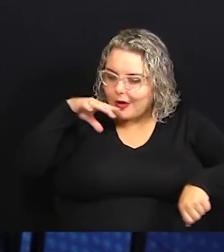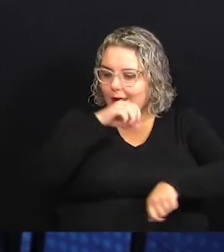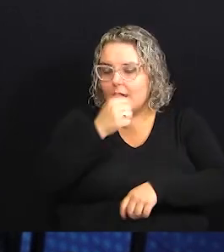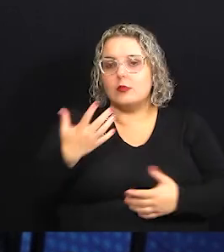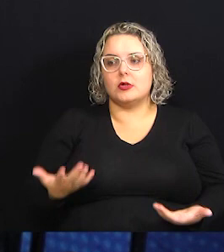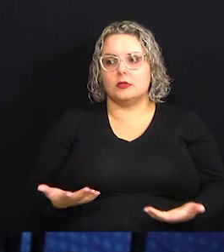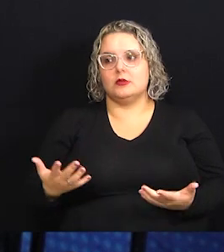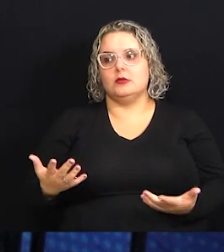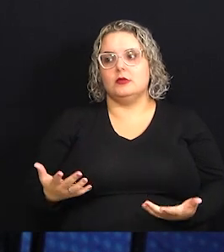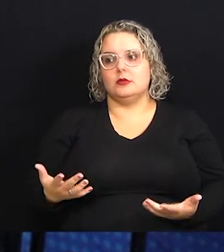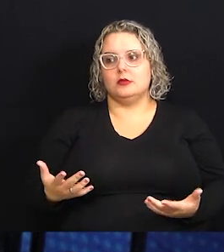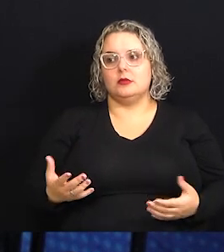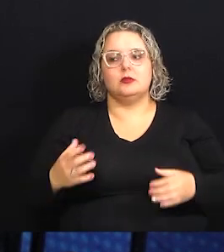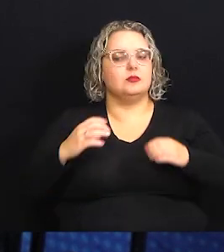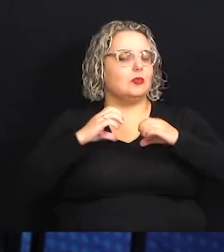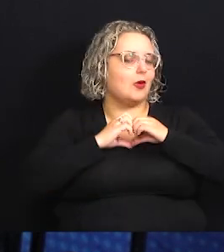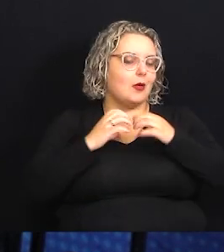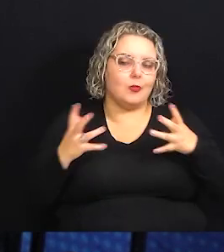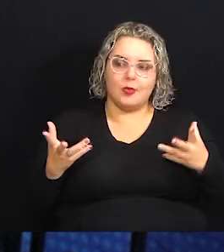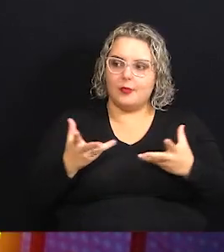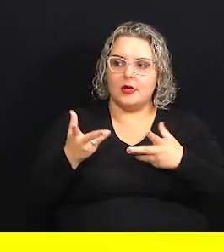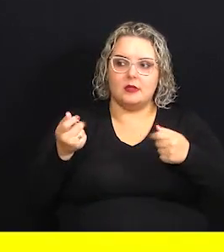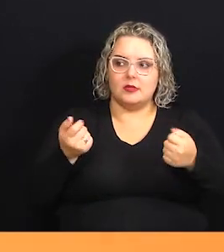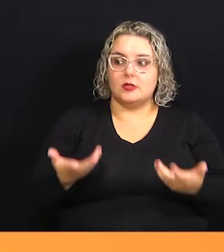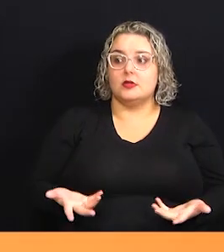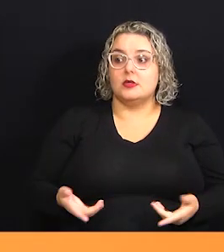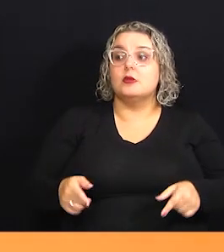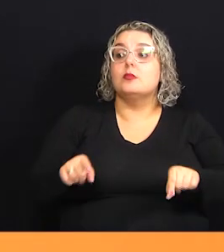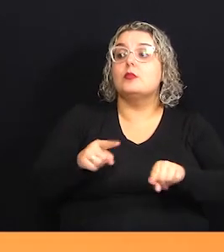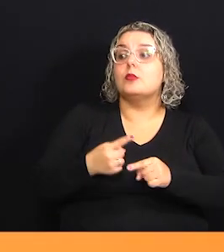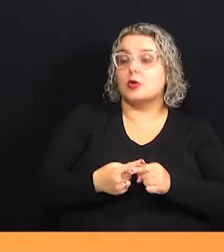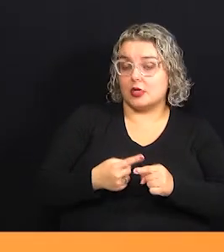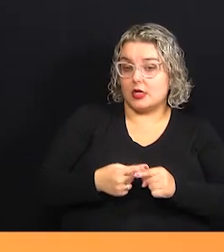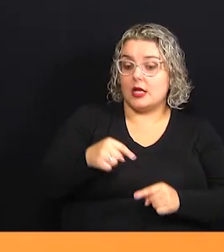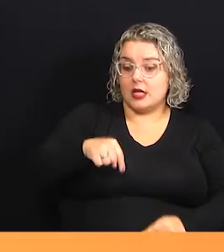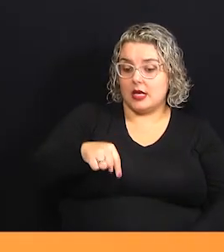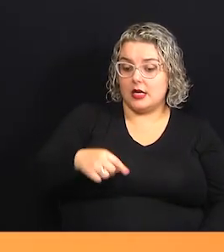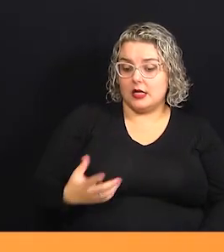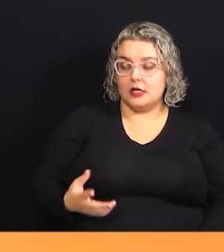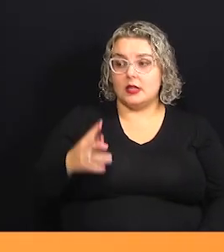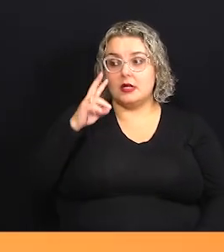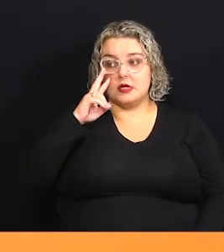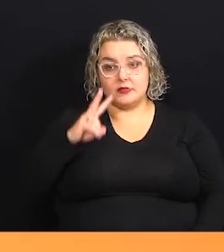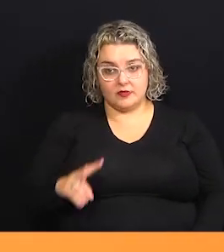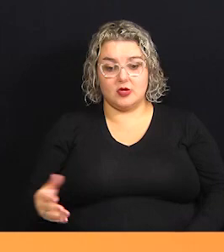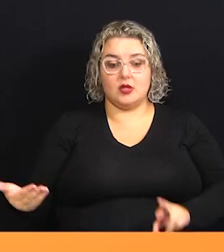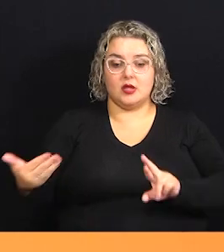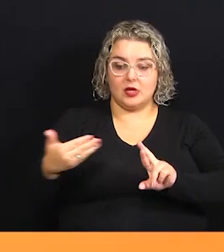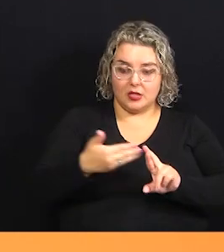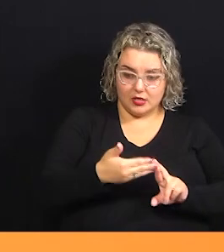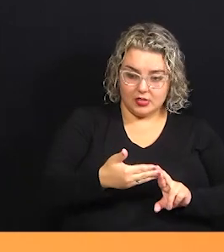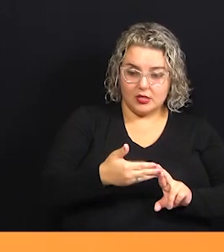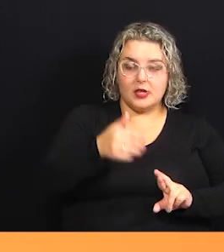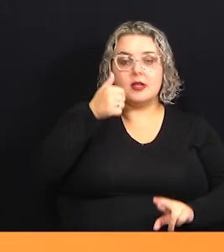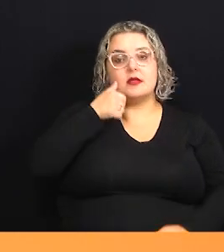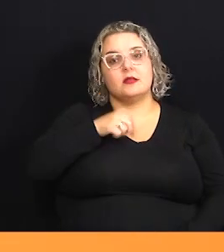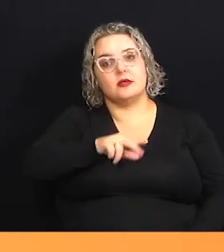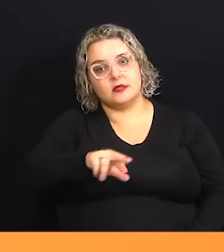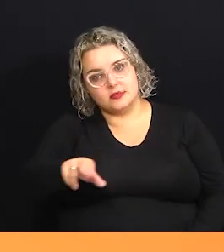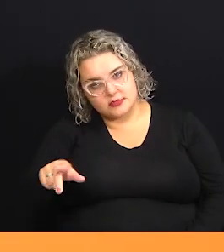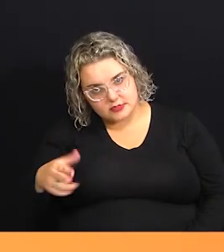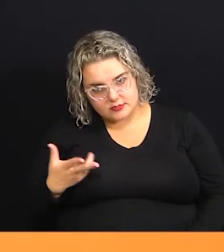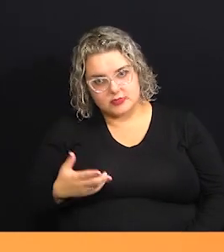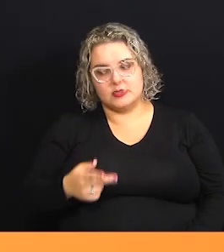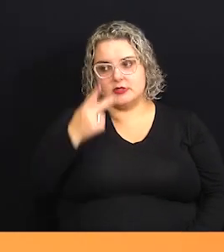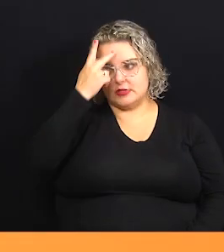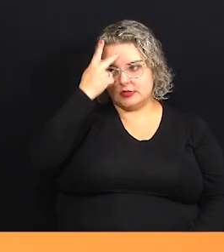assim, recorde, e numa generosidade muito grande. Inclusive porque aqui ele via a representatividade de suas